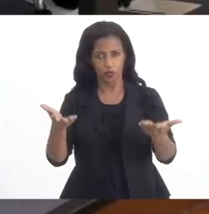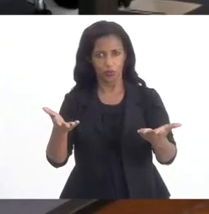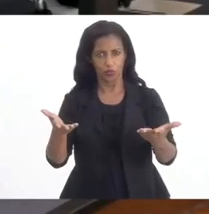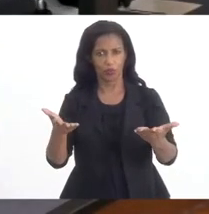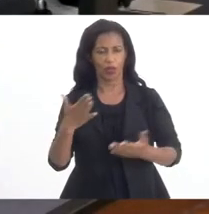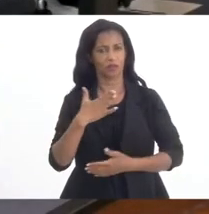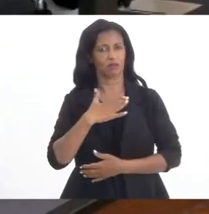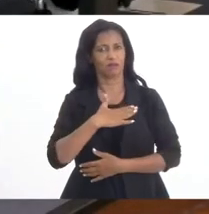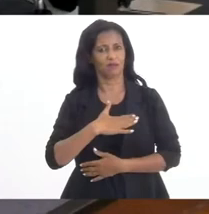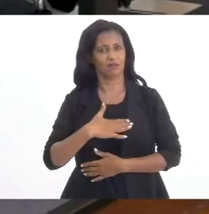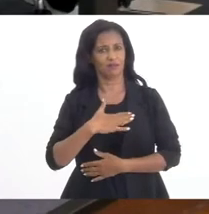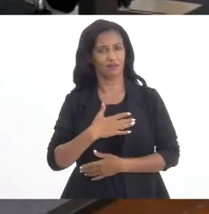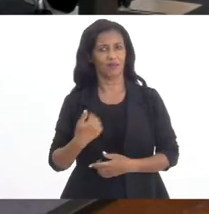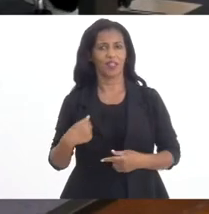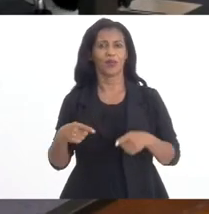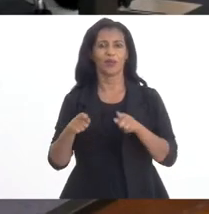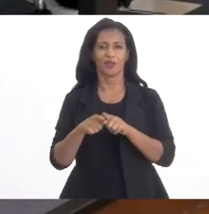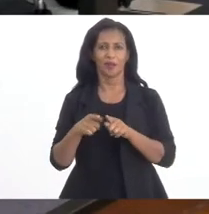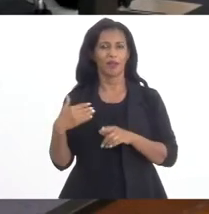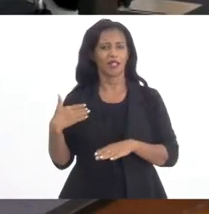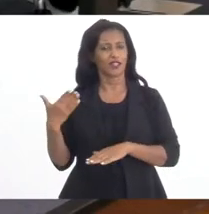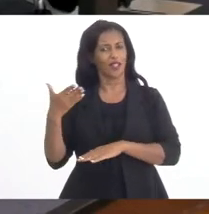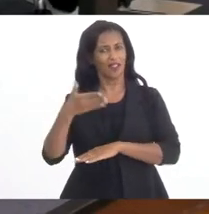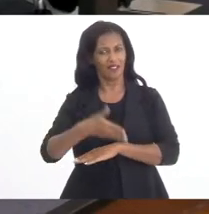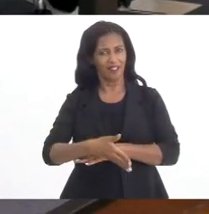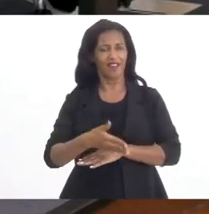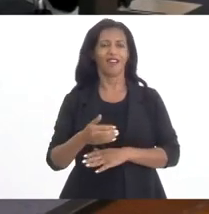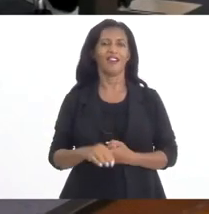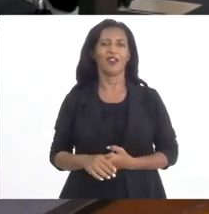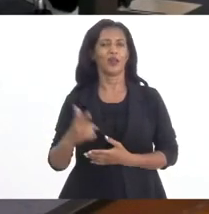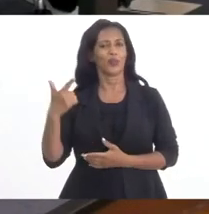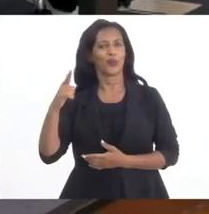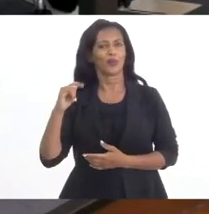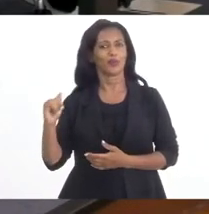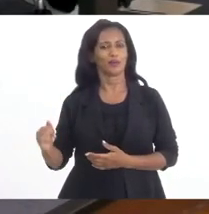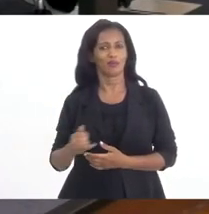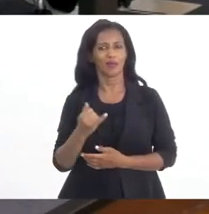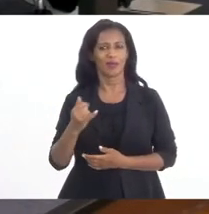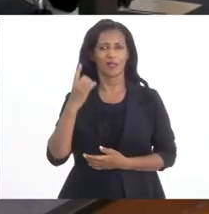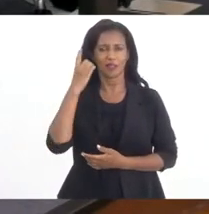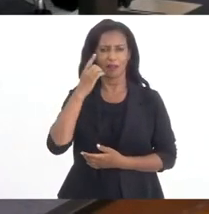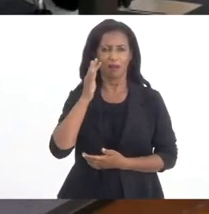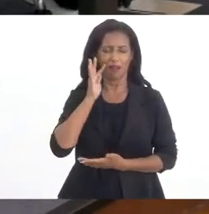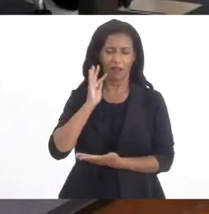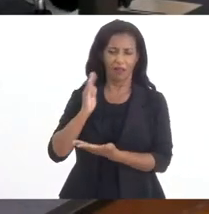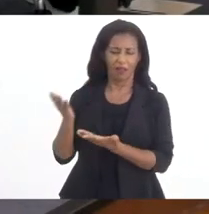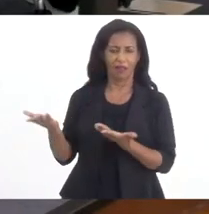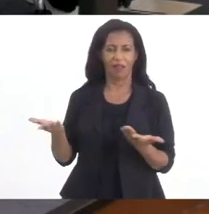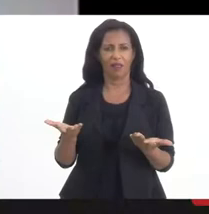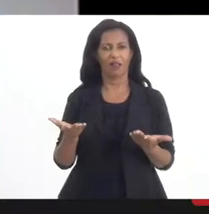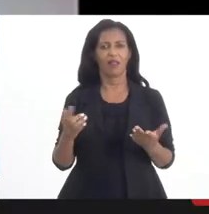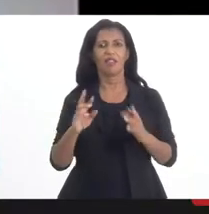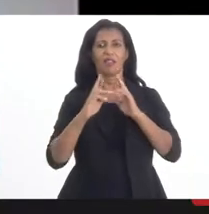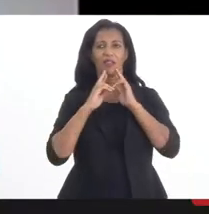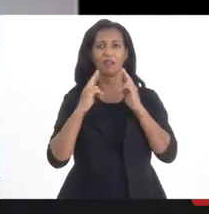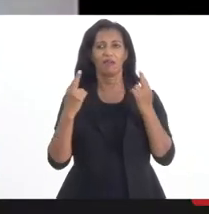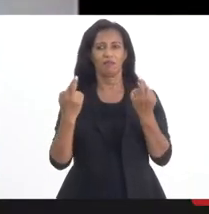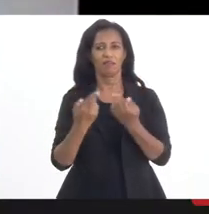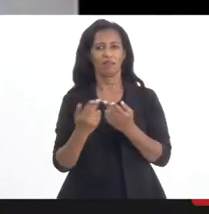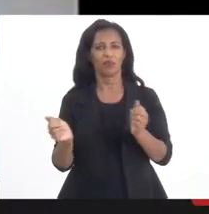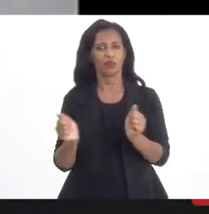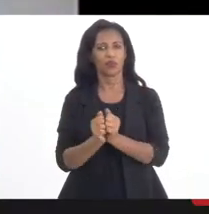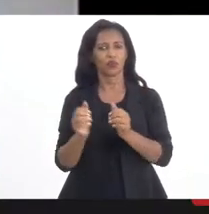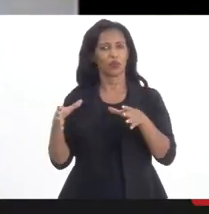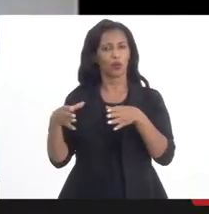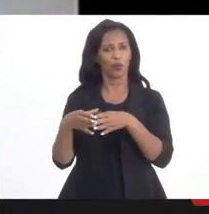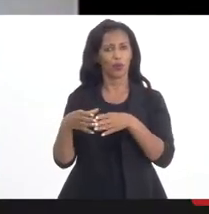muita satisfação, inclusive eu já estive presente em outras oportunidades, deputado Flávio Serafini recentemente em reunião junto à